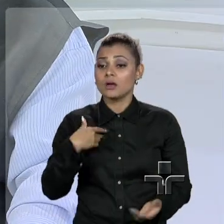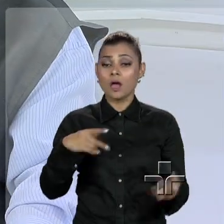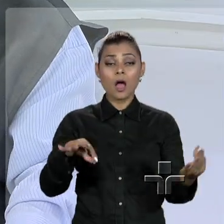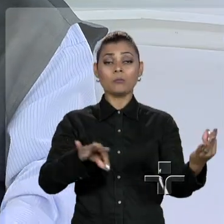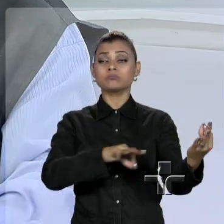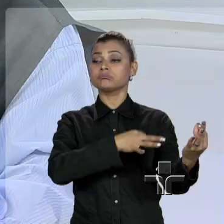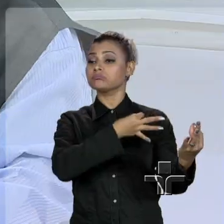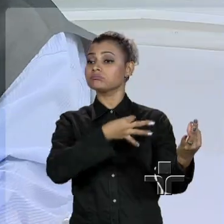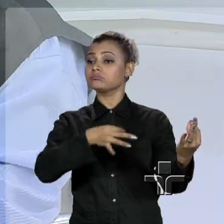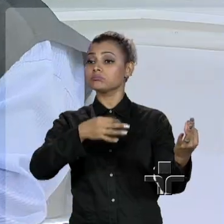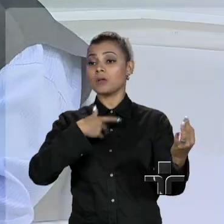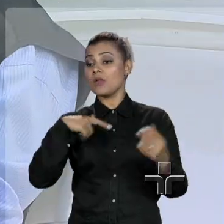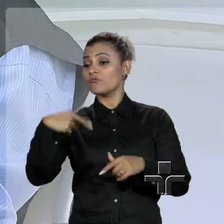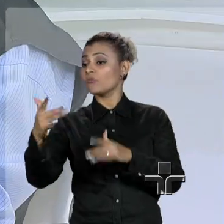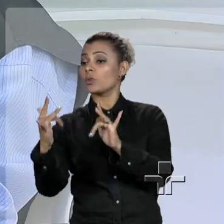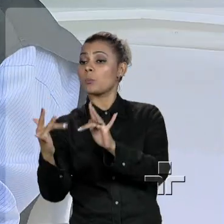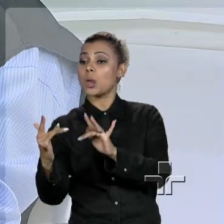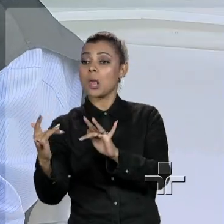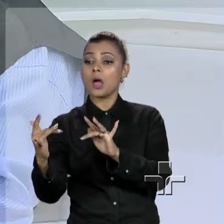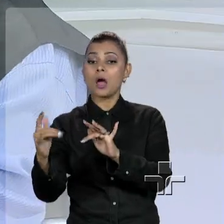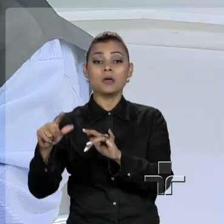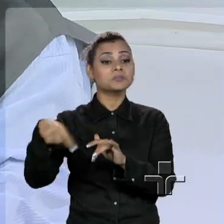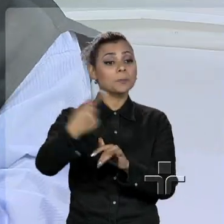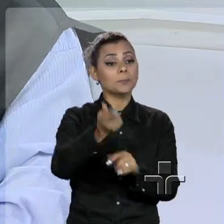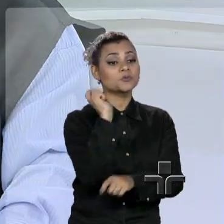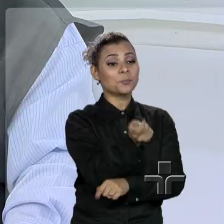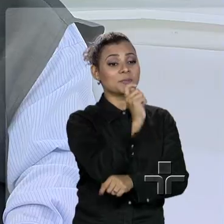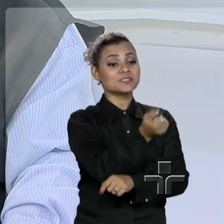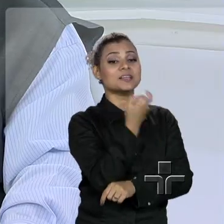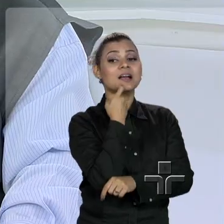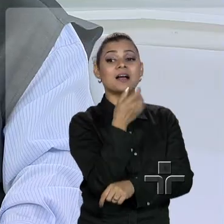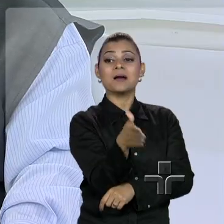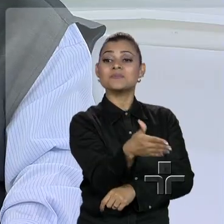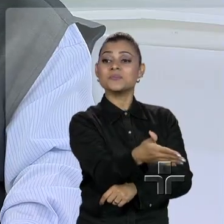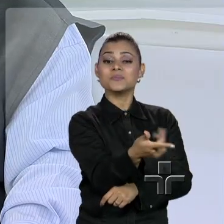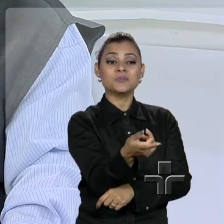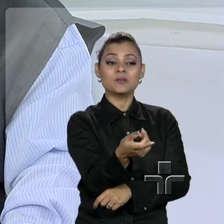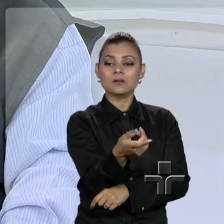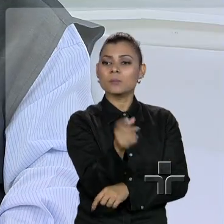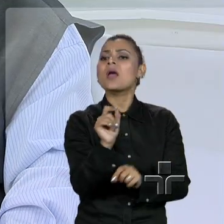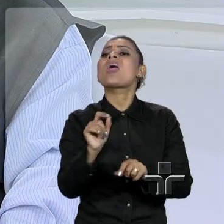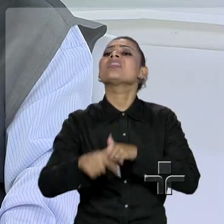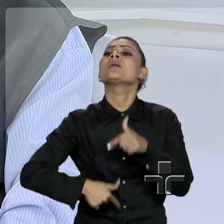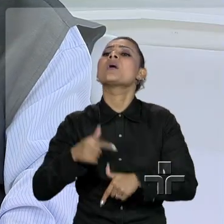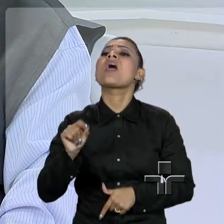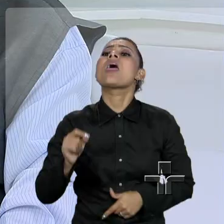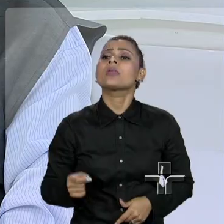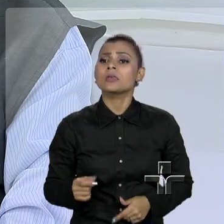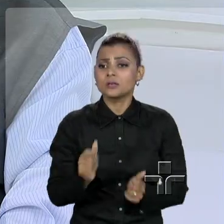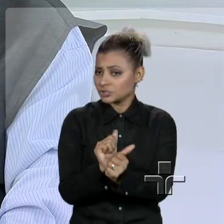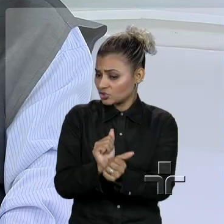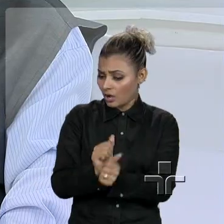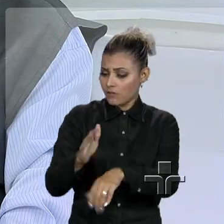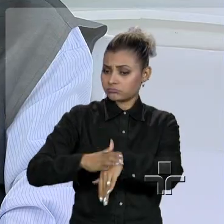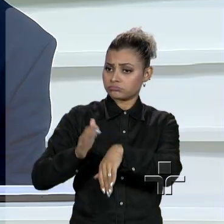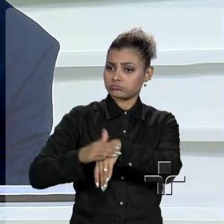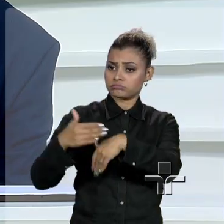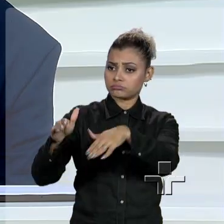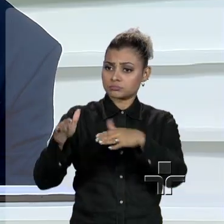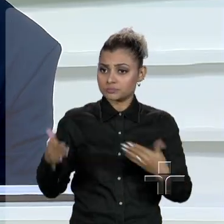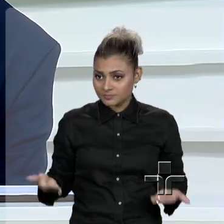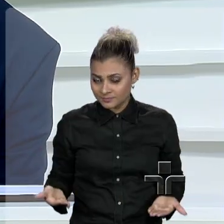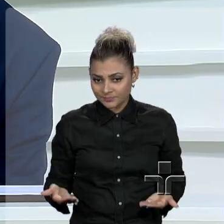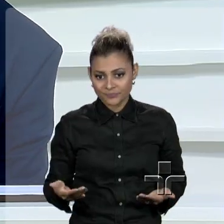violino, outro dia eu vou namorar, outro dia eu vou pescar. Mas quem vai trabalhar? Os escravos. Ministro, o